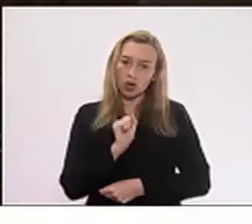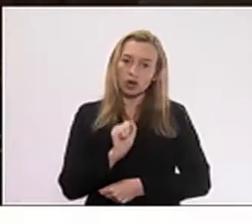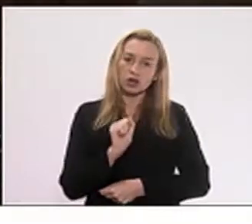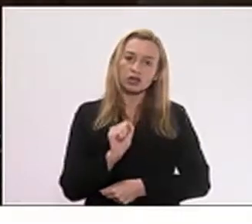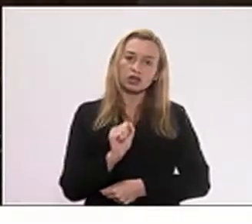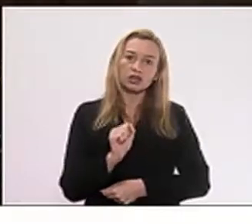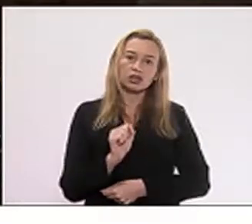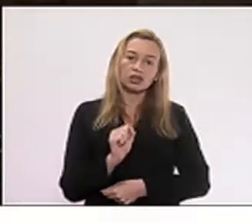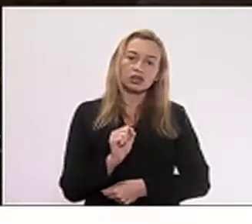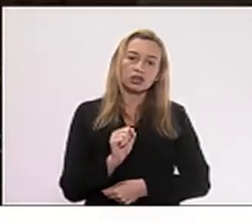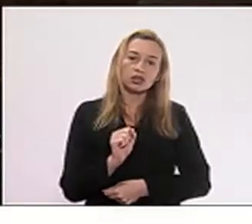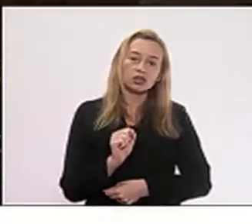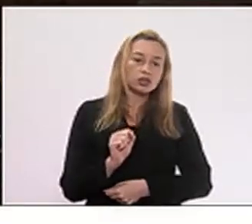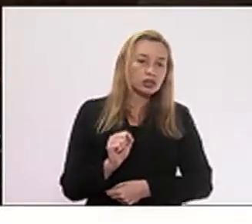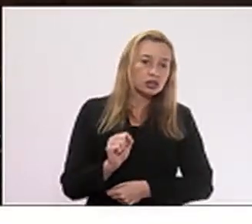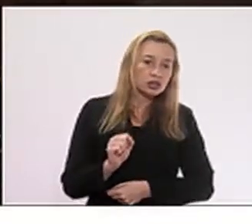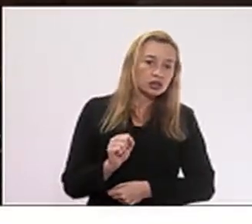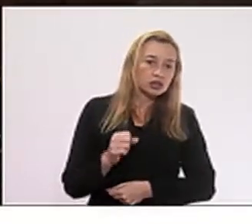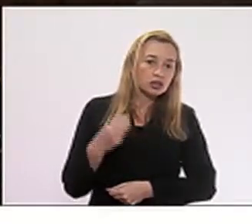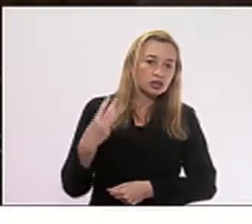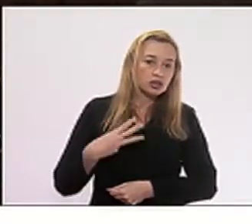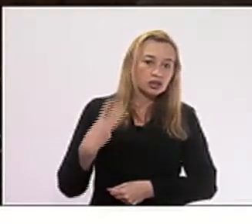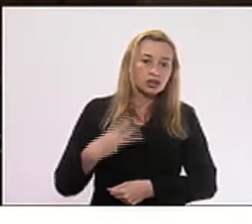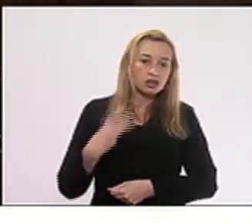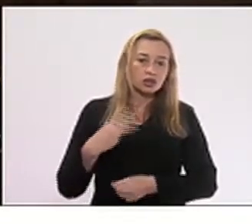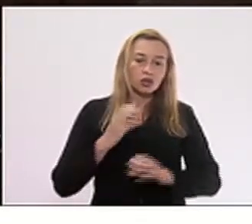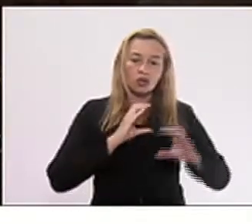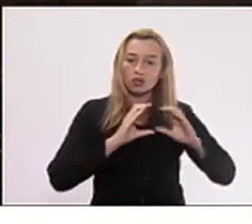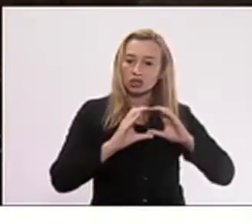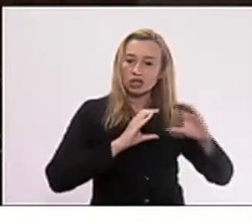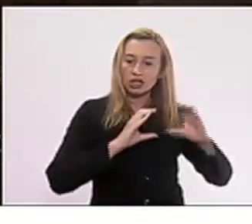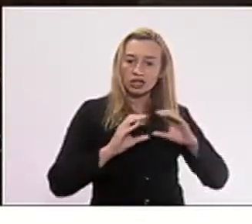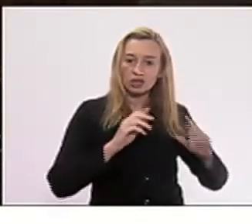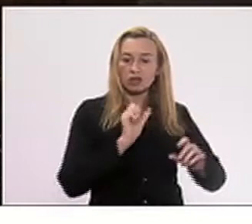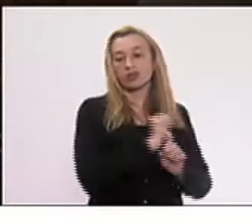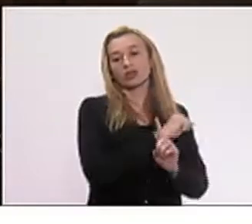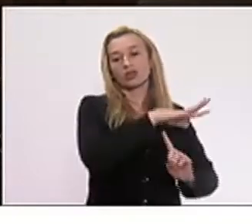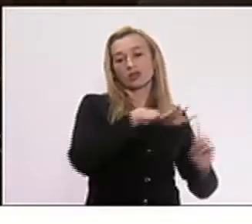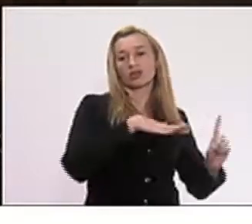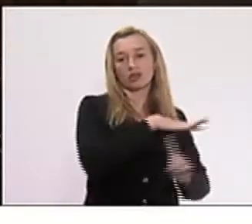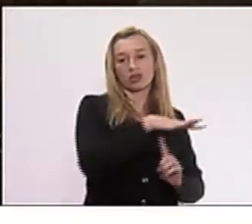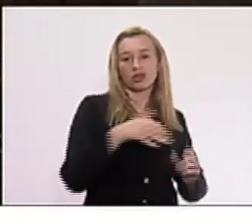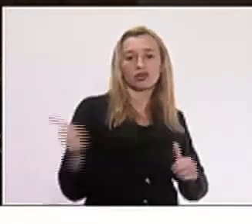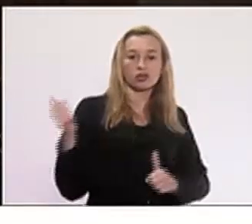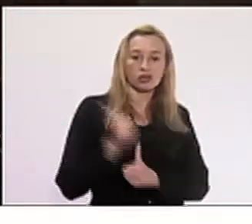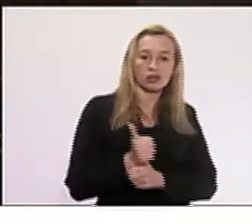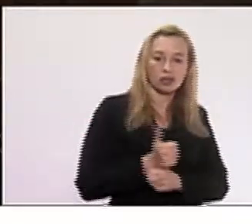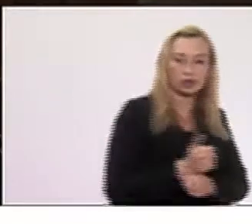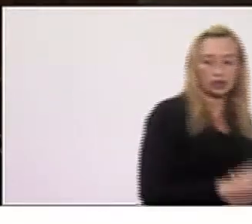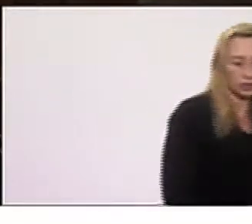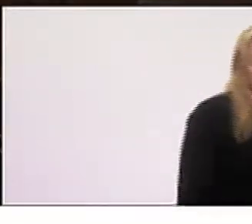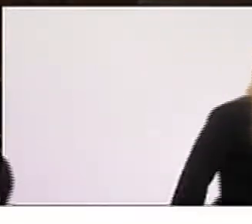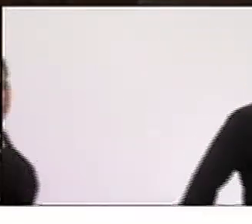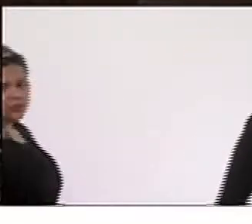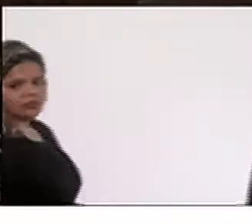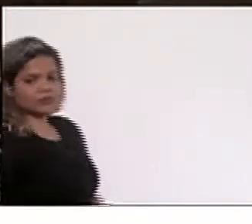terceiro, sermos interlocutores da sociedade. Terceiro, sermos interlocutores. Tudo isso que eu estou